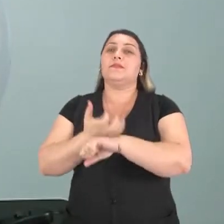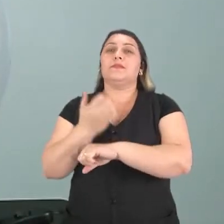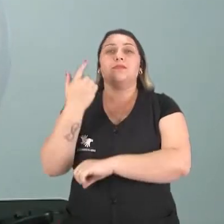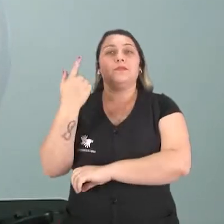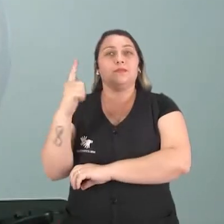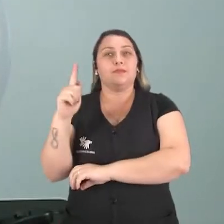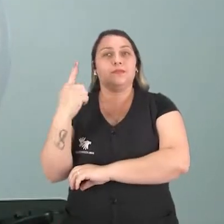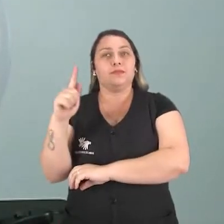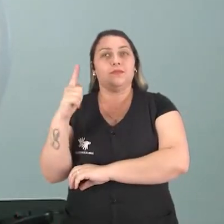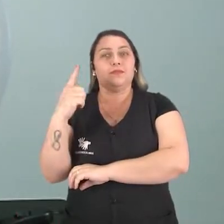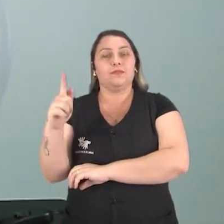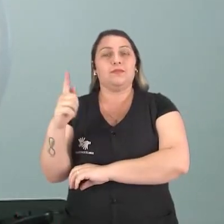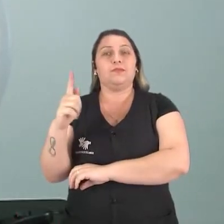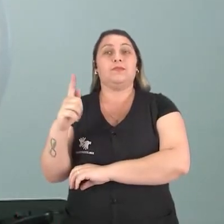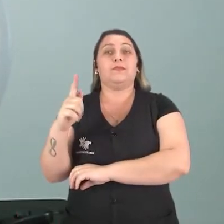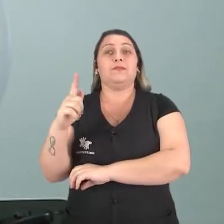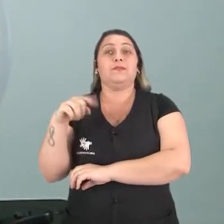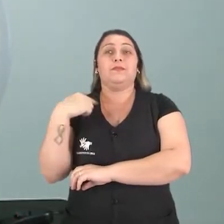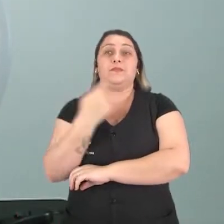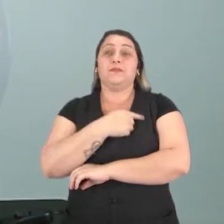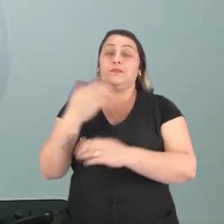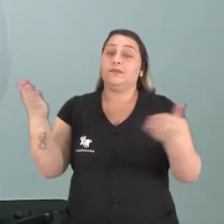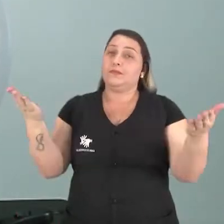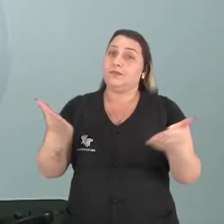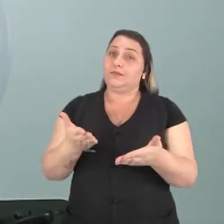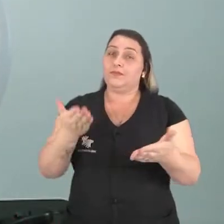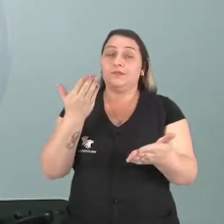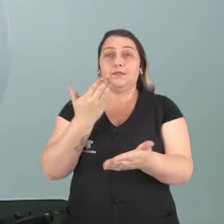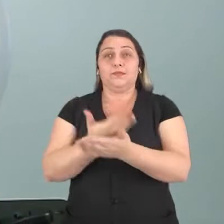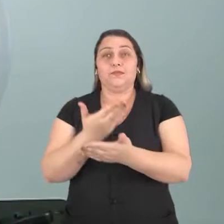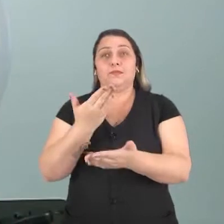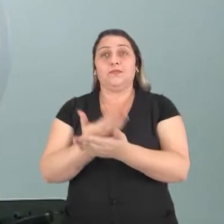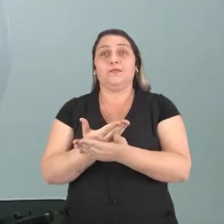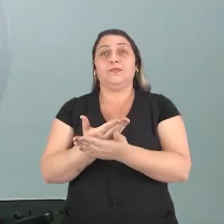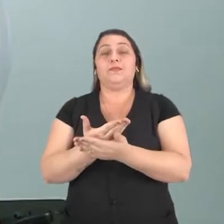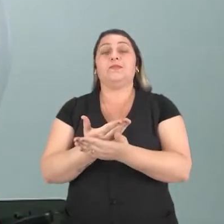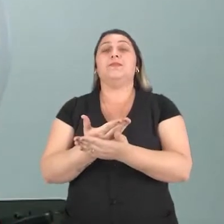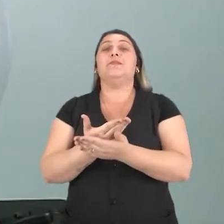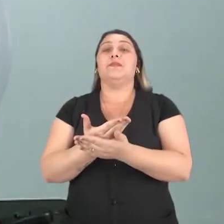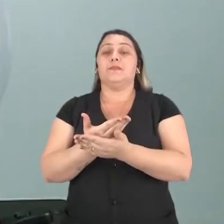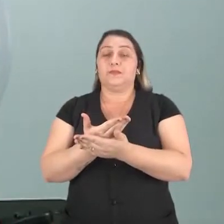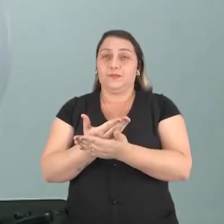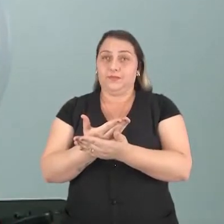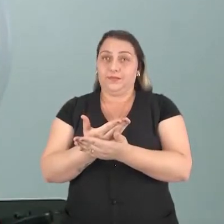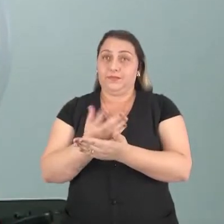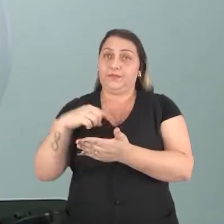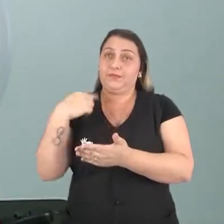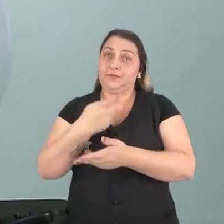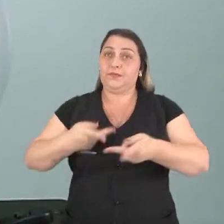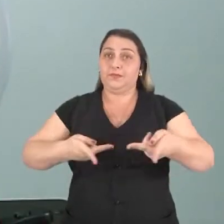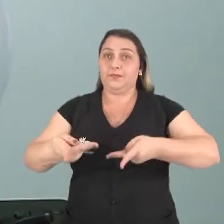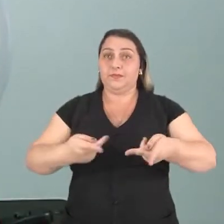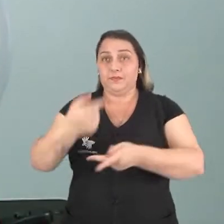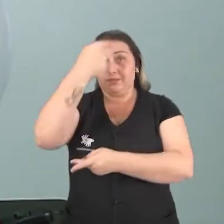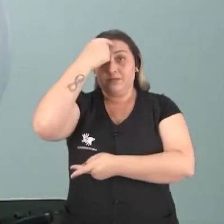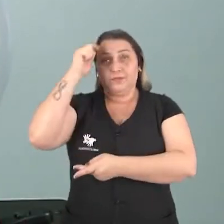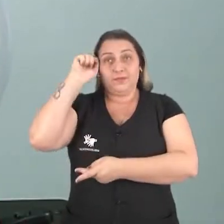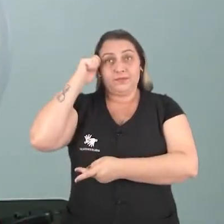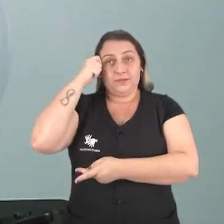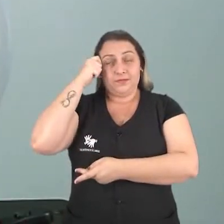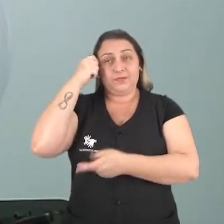de Geografia e nós hoje vamos estudar mais uma aula relacionada ao nosso projeto Consciência